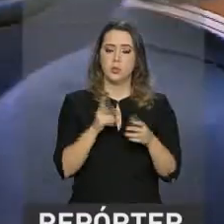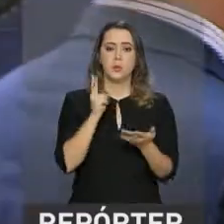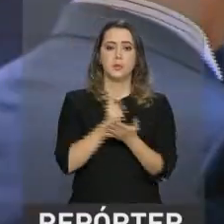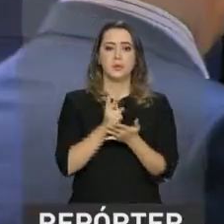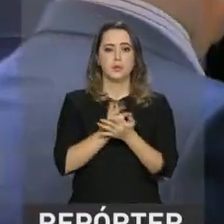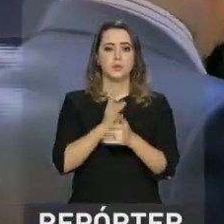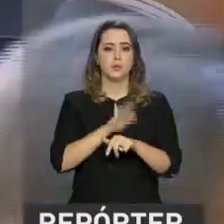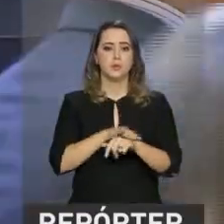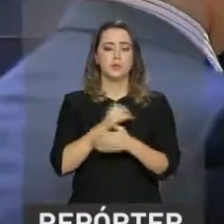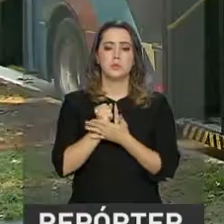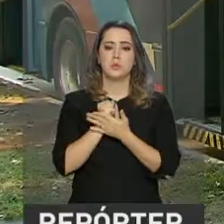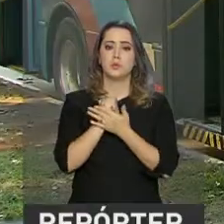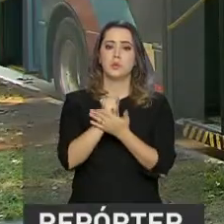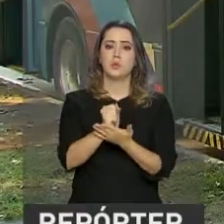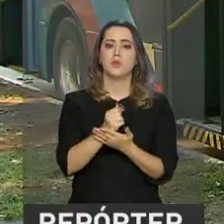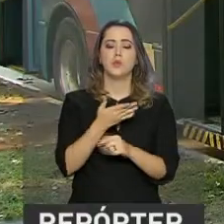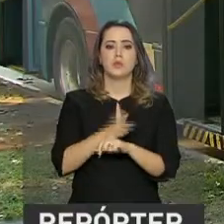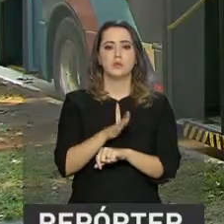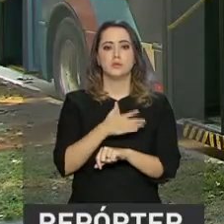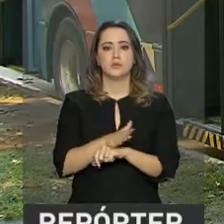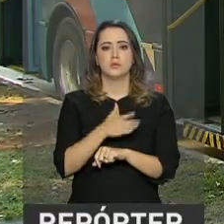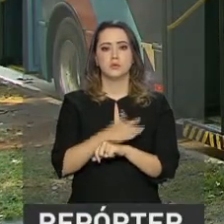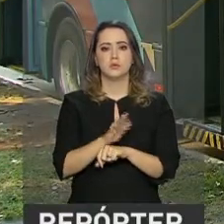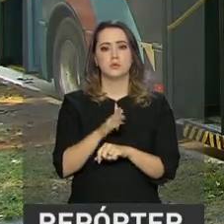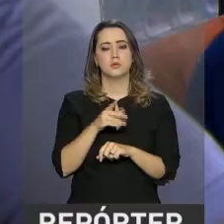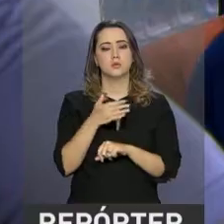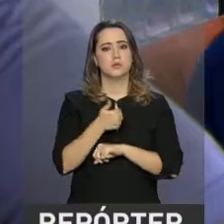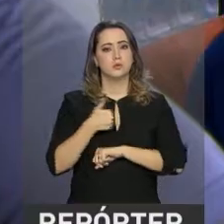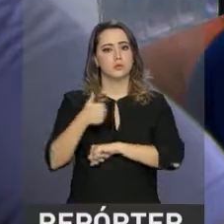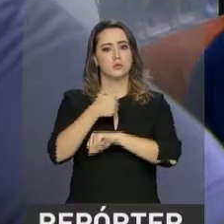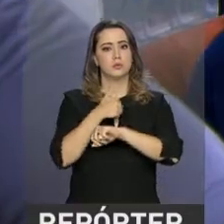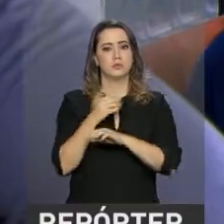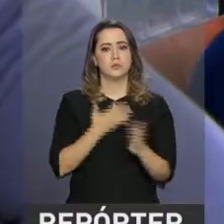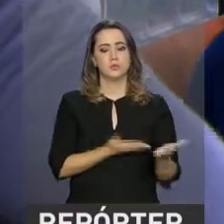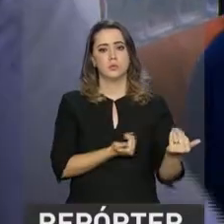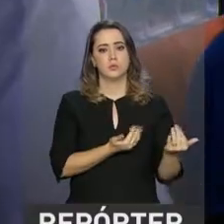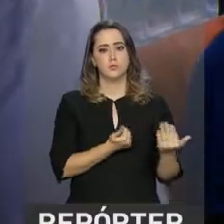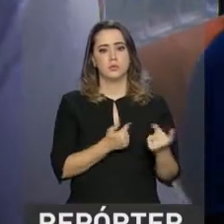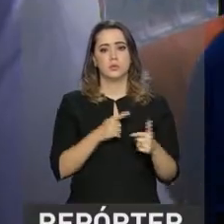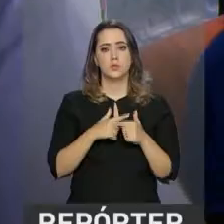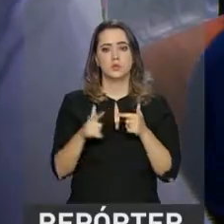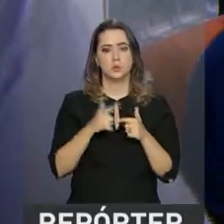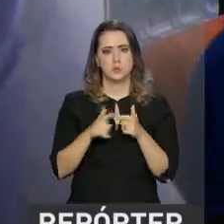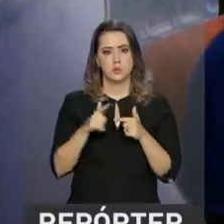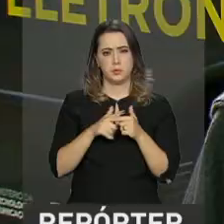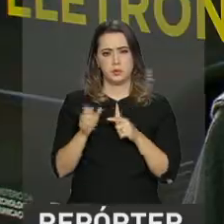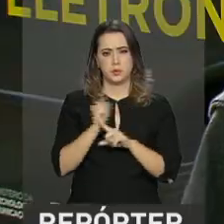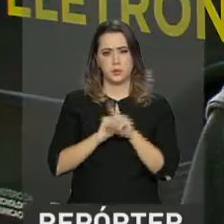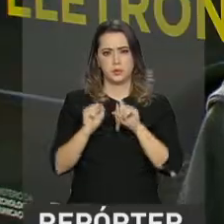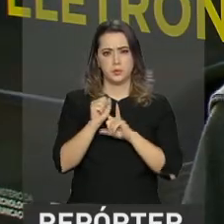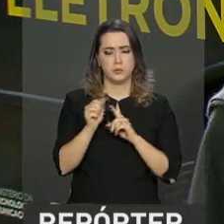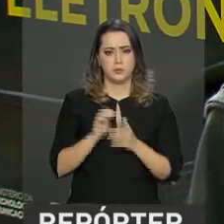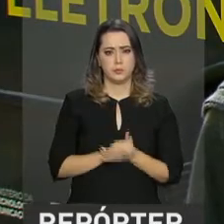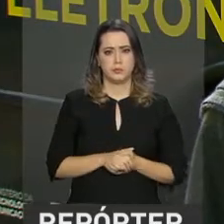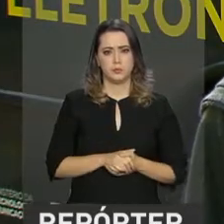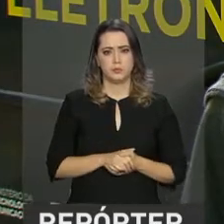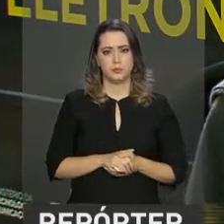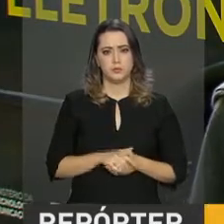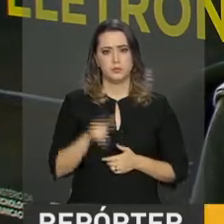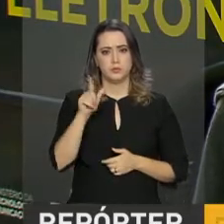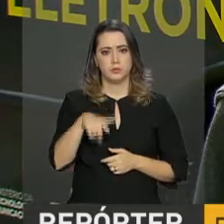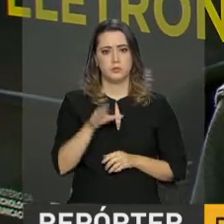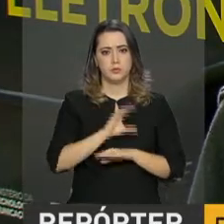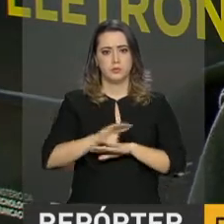mesmo tempo que oferecem capacitação profissional a jovens em situação de vulnerabilidade com o curso